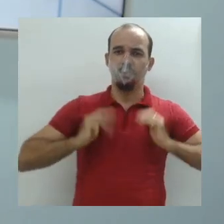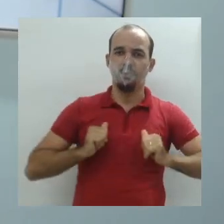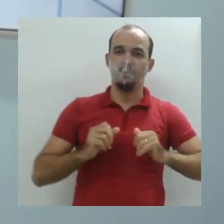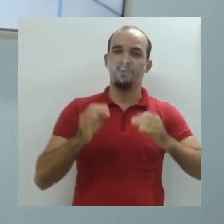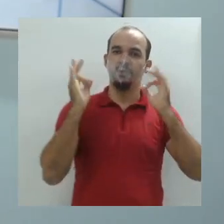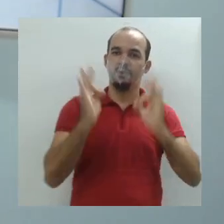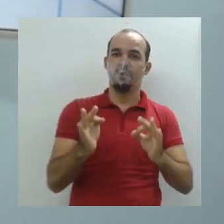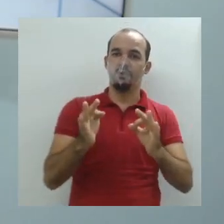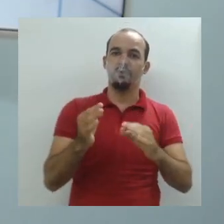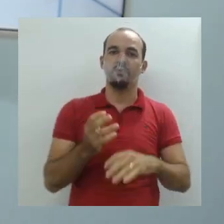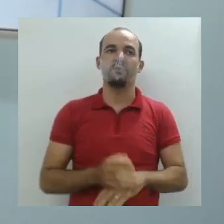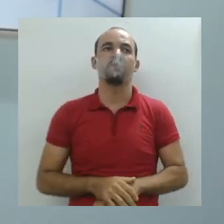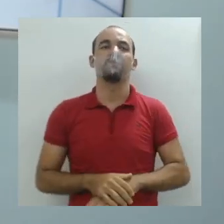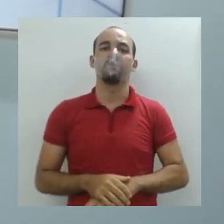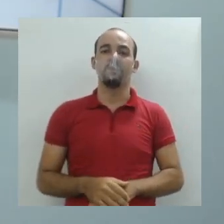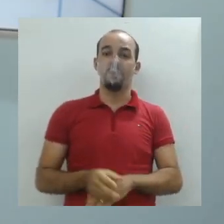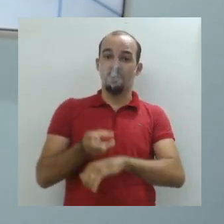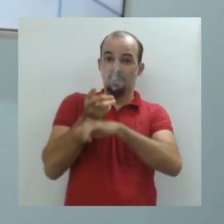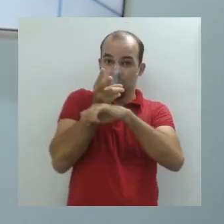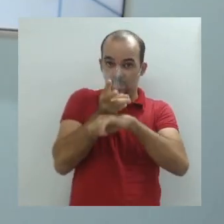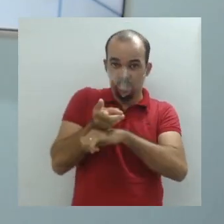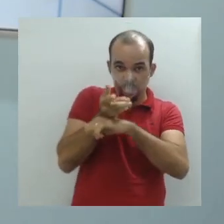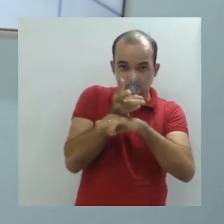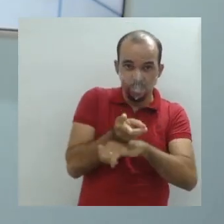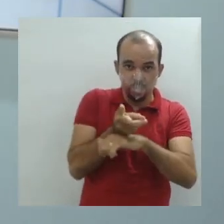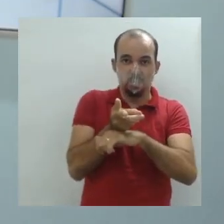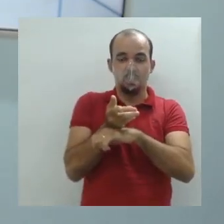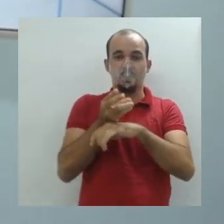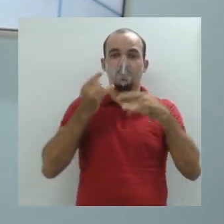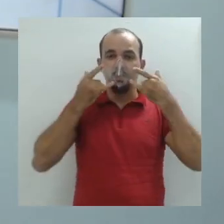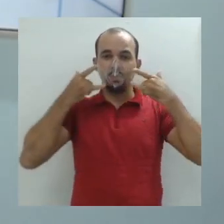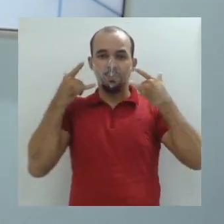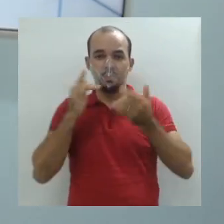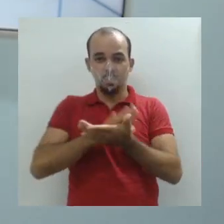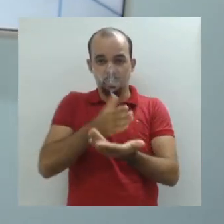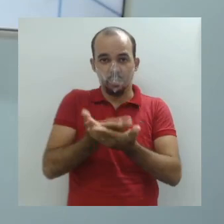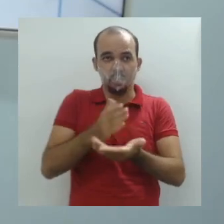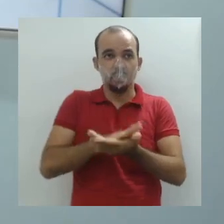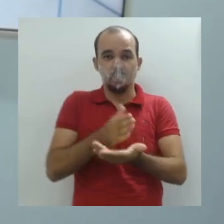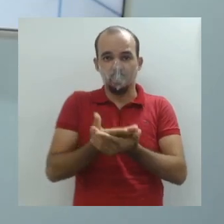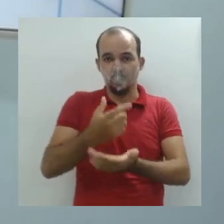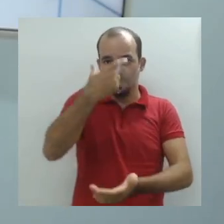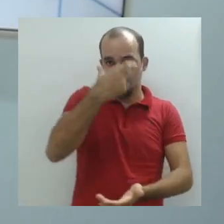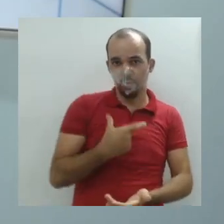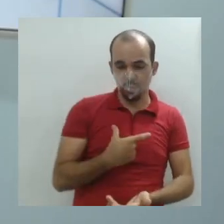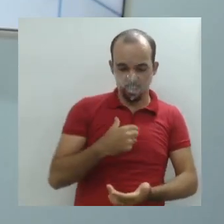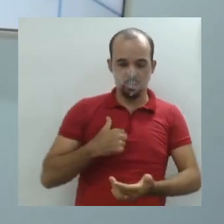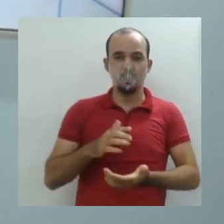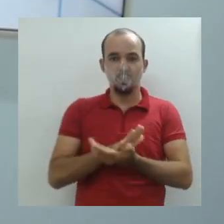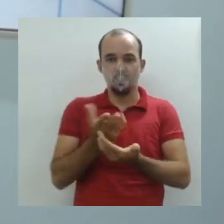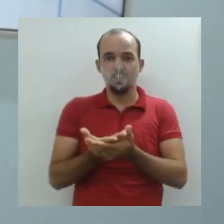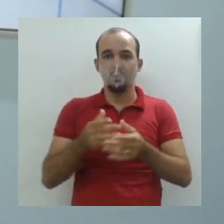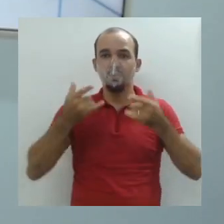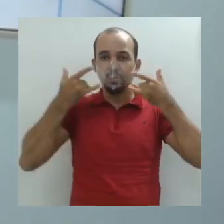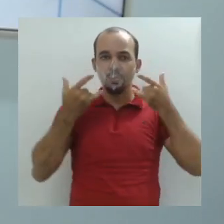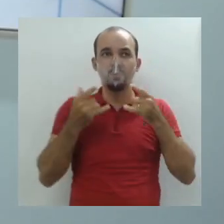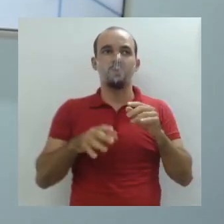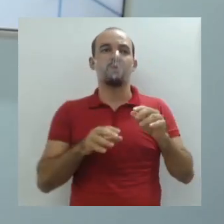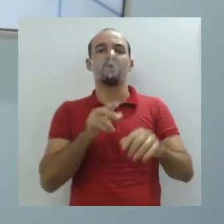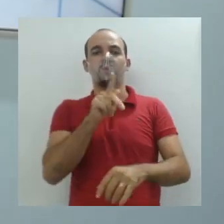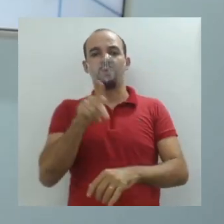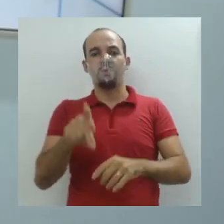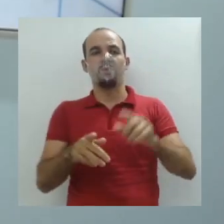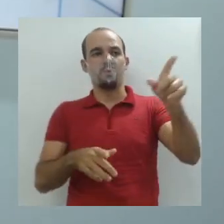no estúdio eu tenho espaço, tenho a proteção lá do pessoal de Libras, tá ali também protegido com a máscara dele. Eu vou tirar para